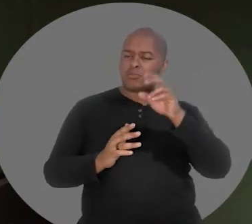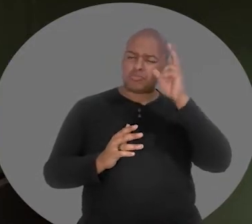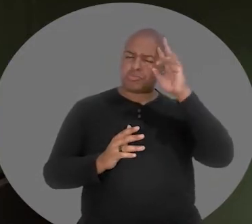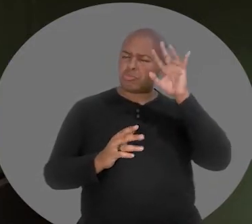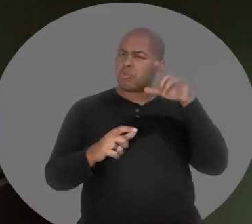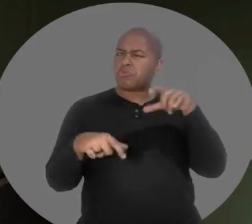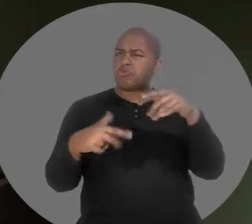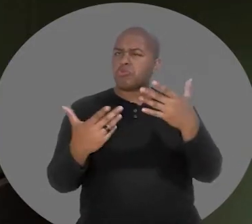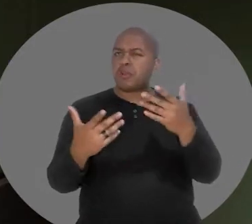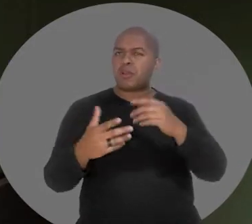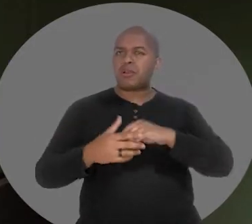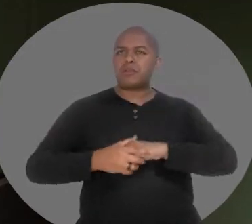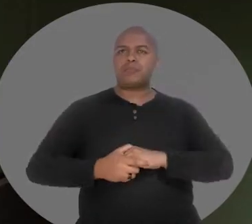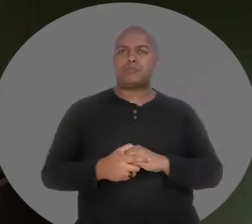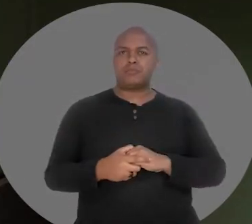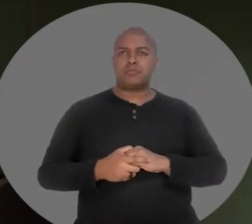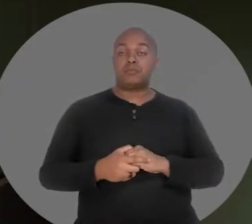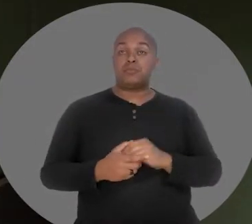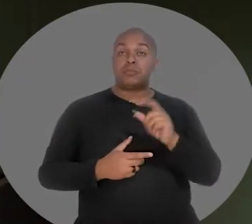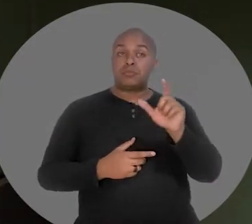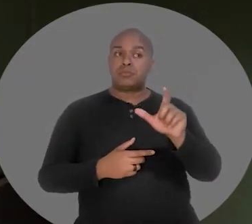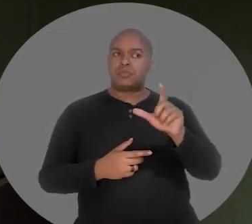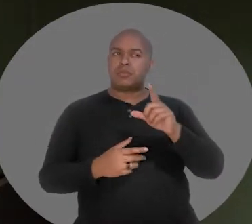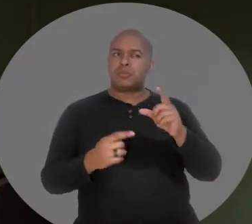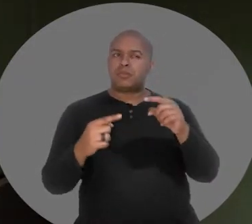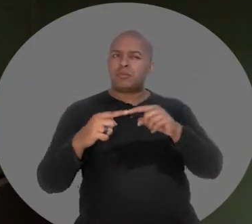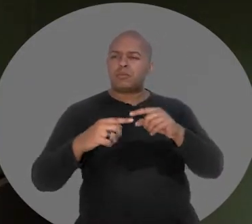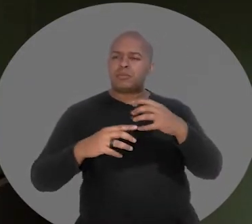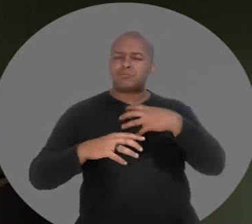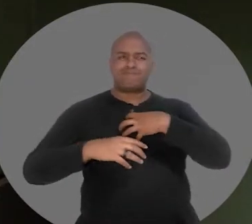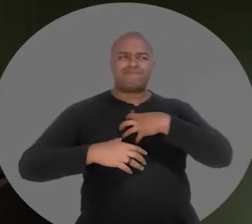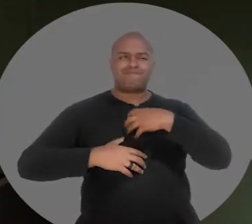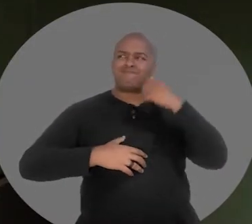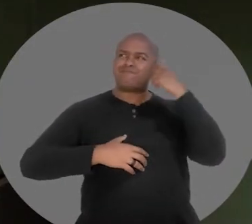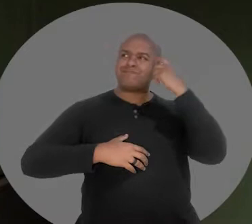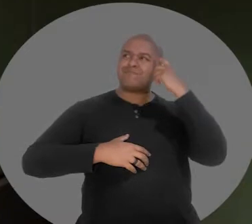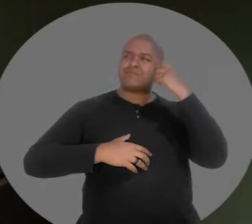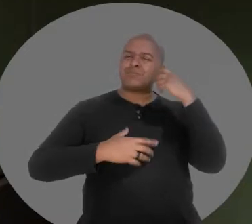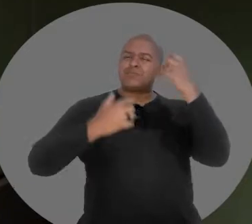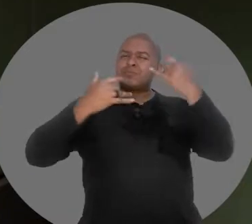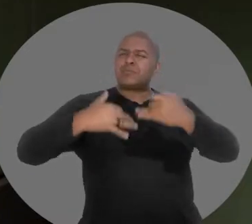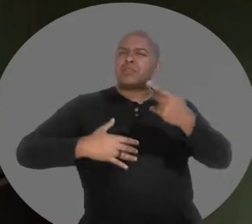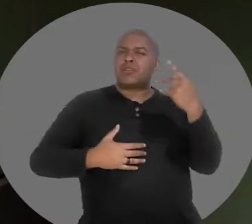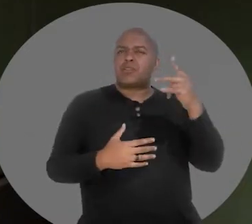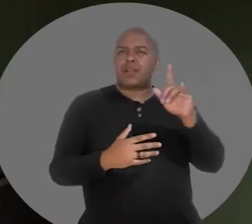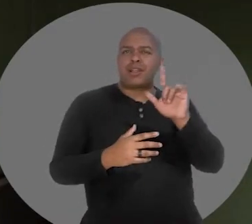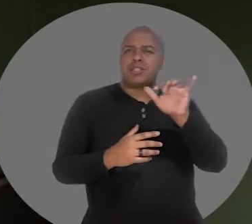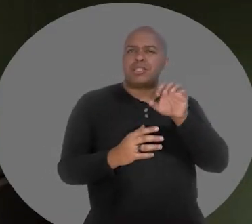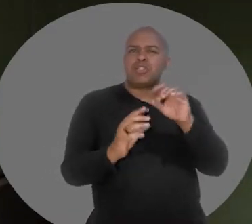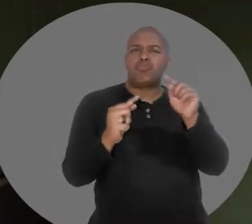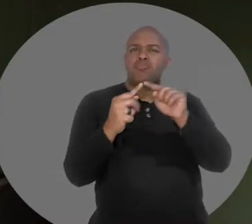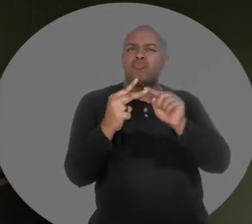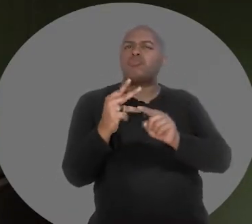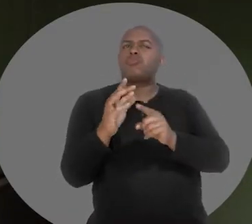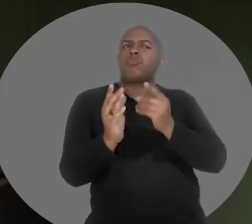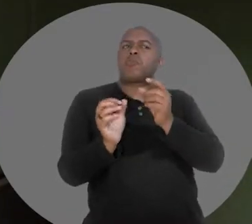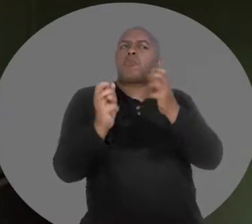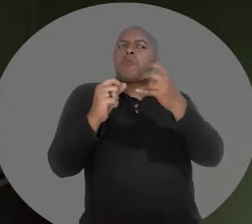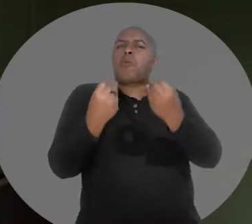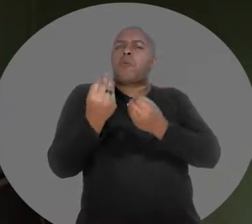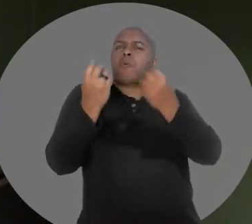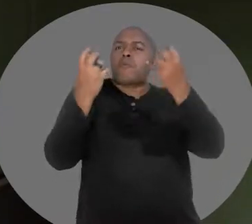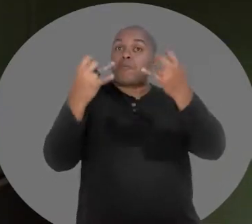lembro agora onde, e me encantou, né? A fala da Lígia, o conteúdo e